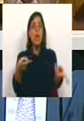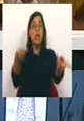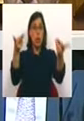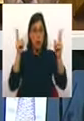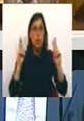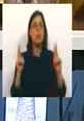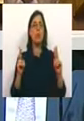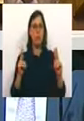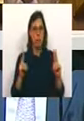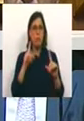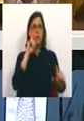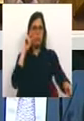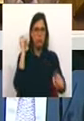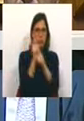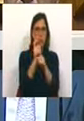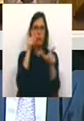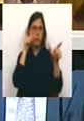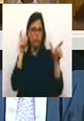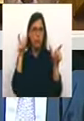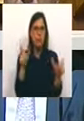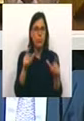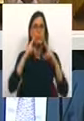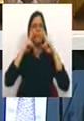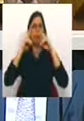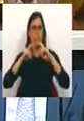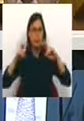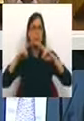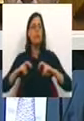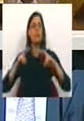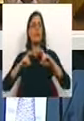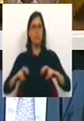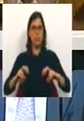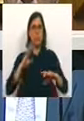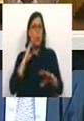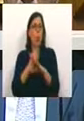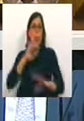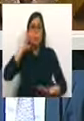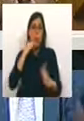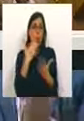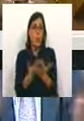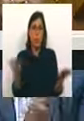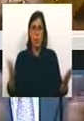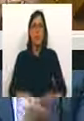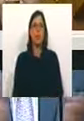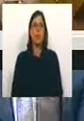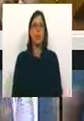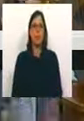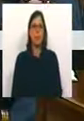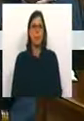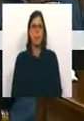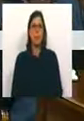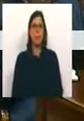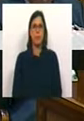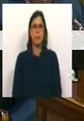disposição para fiscalizar e para investigar até às últimas consequências.